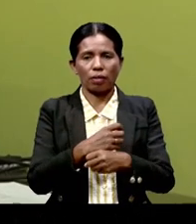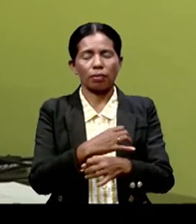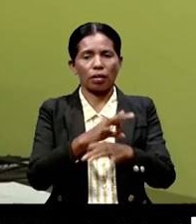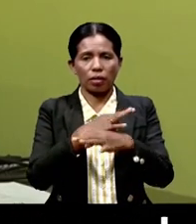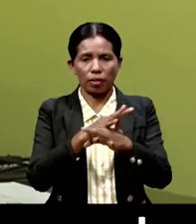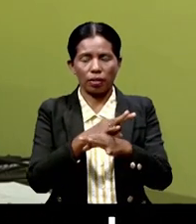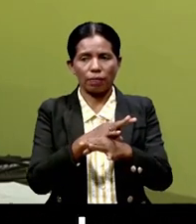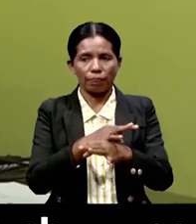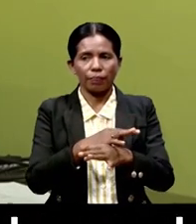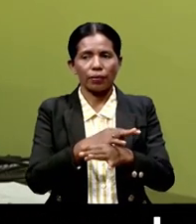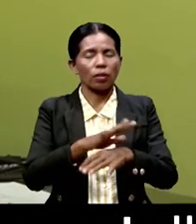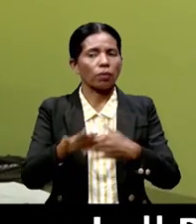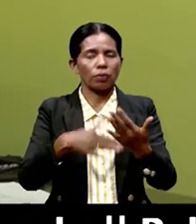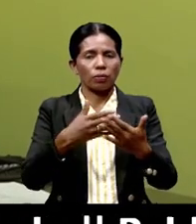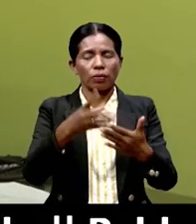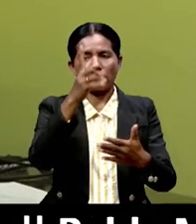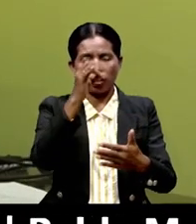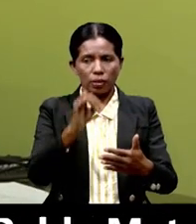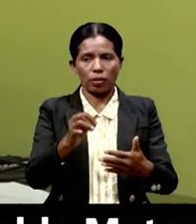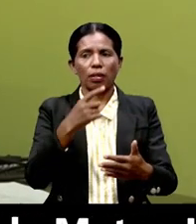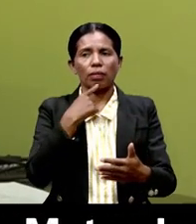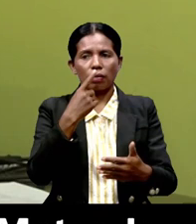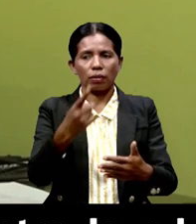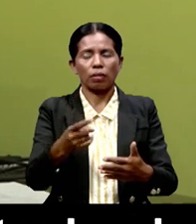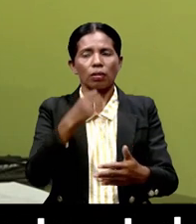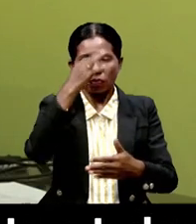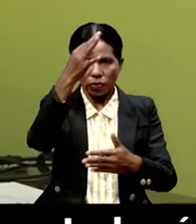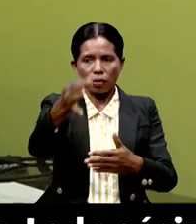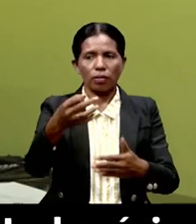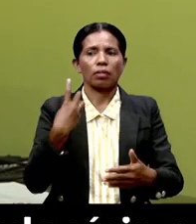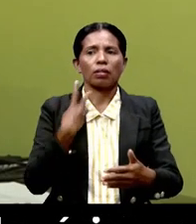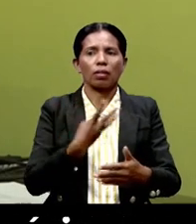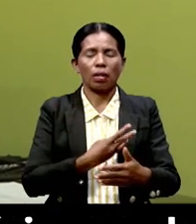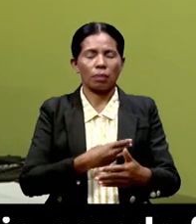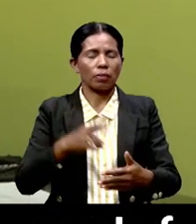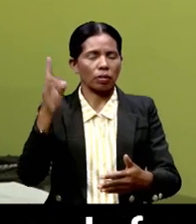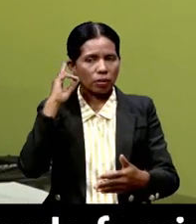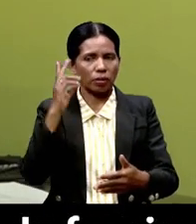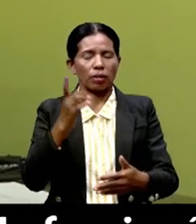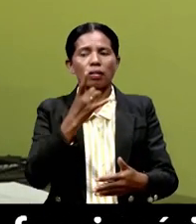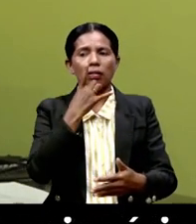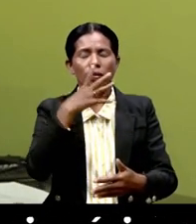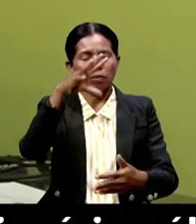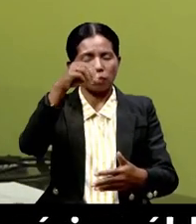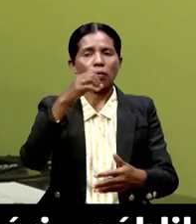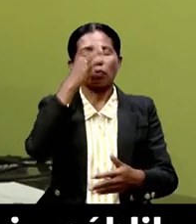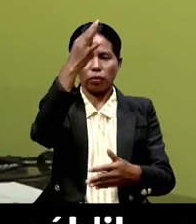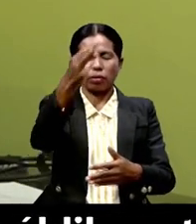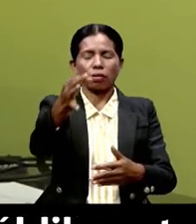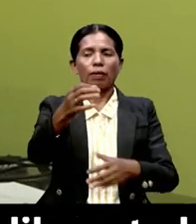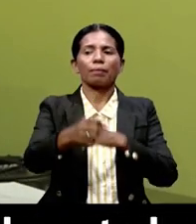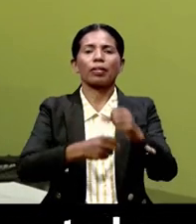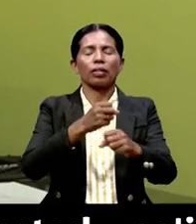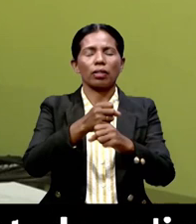rehabilitação quase total e de lara, né? A turian gata, ba oi, né? Ai mo se rona lia, ai mate me ve para ba futuro, tinan